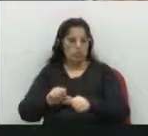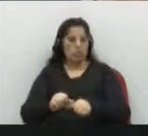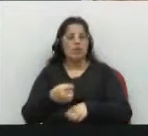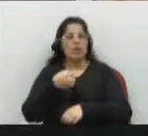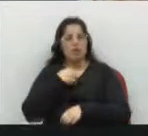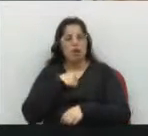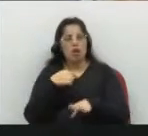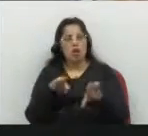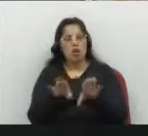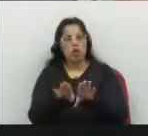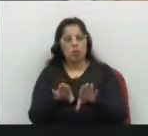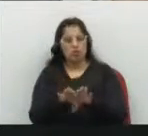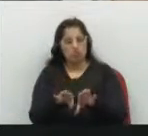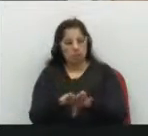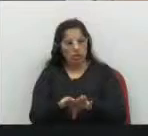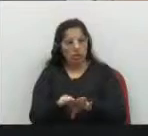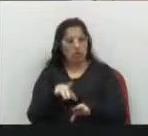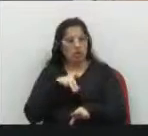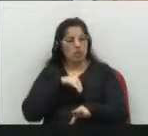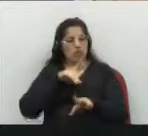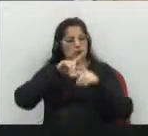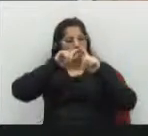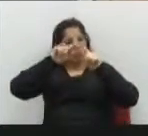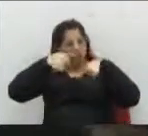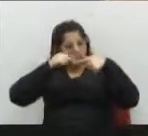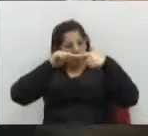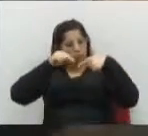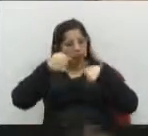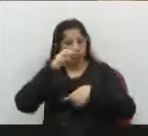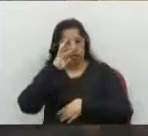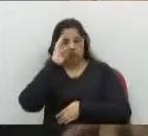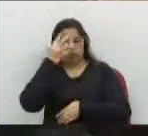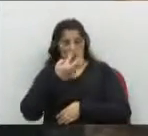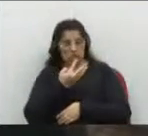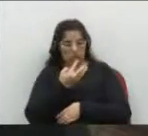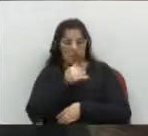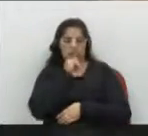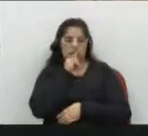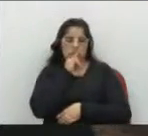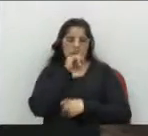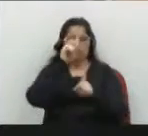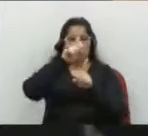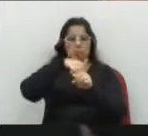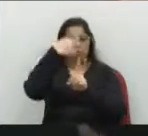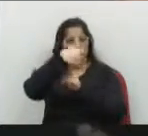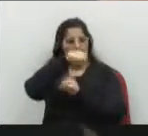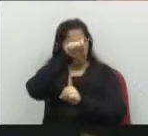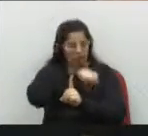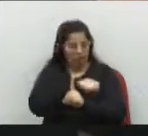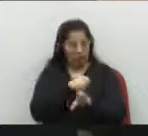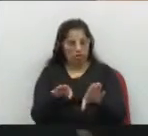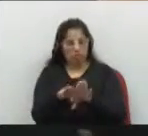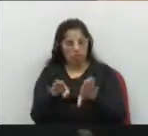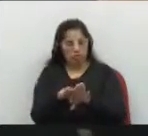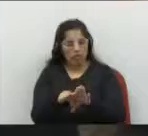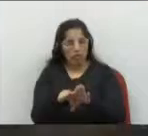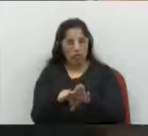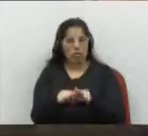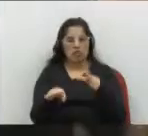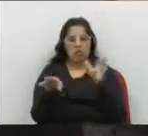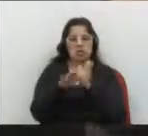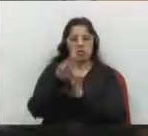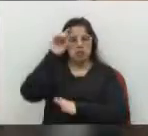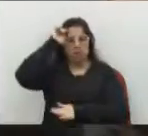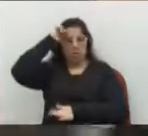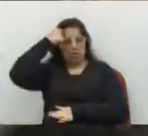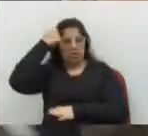reclamação aqui, tenho denúncia, que está chegando fruta também. A banana está chegando preta nas escolas, nas creches. Mas nem por isso